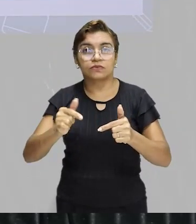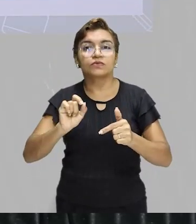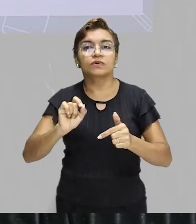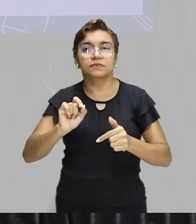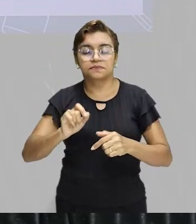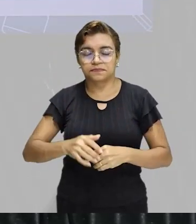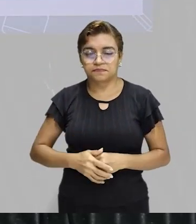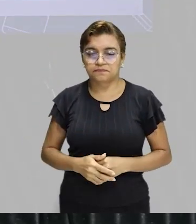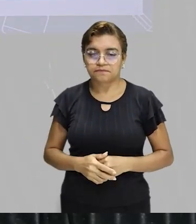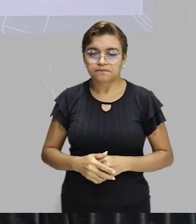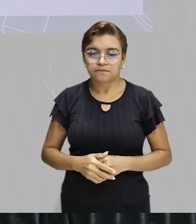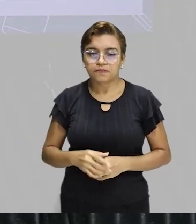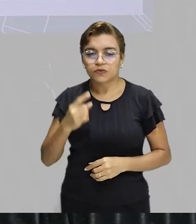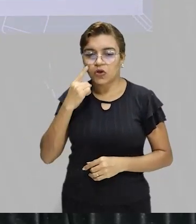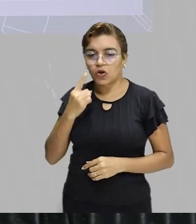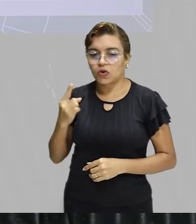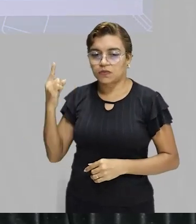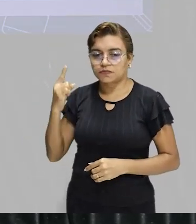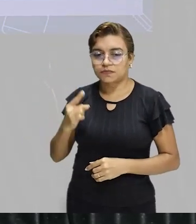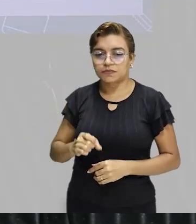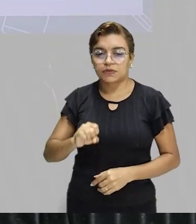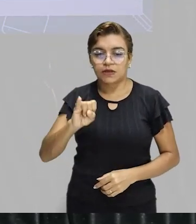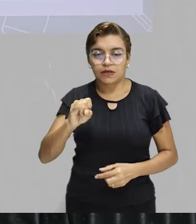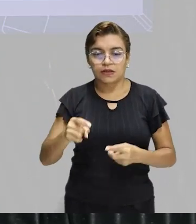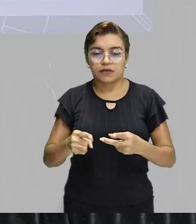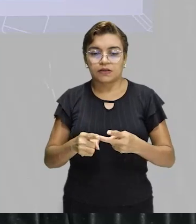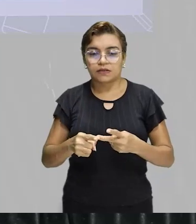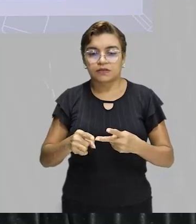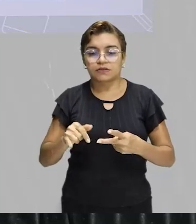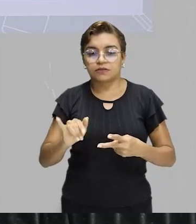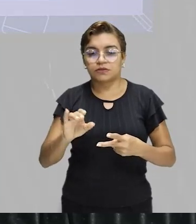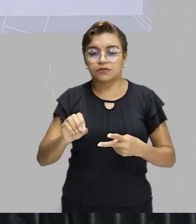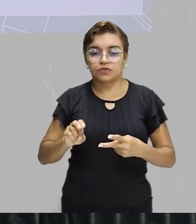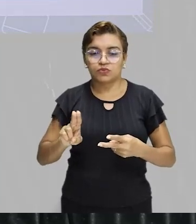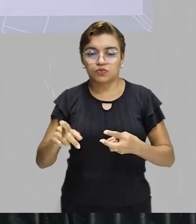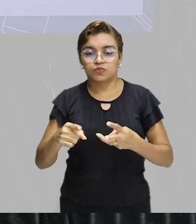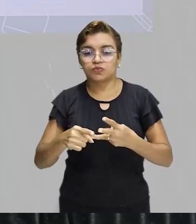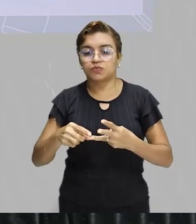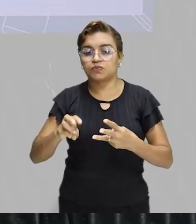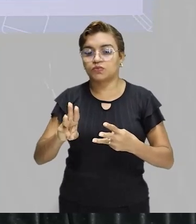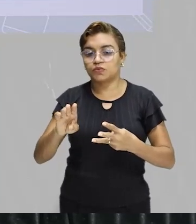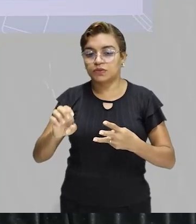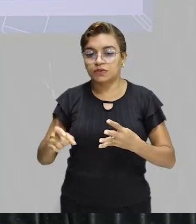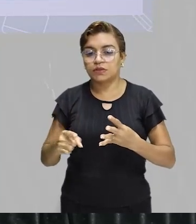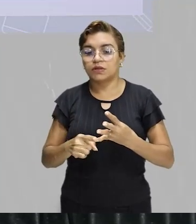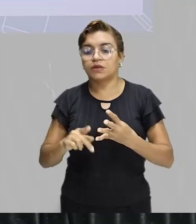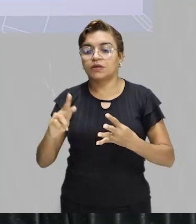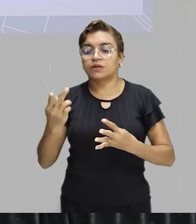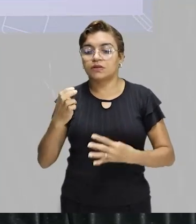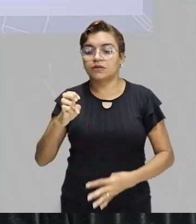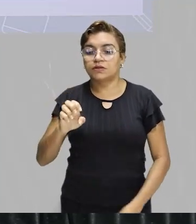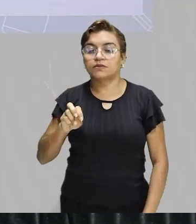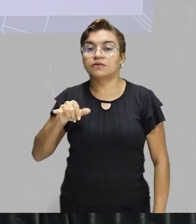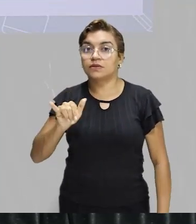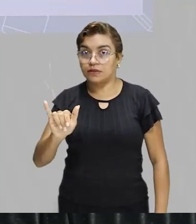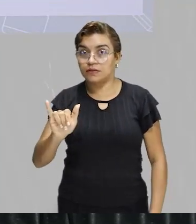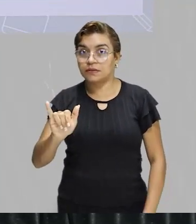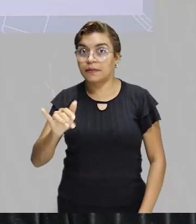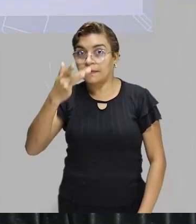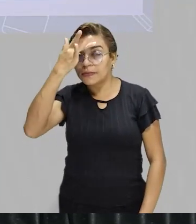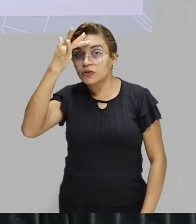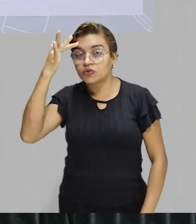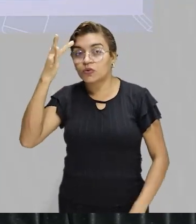I, you, we ou they, que são os pronomes da primeira, segunda e pessoas do